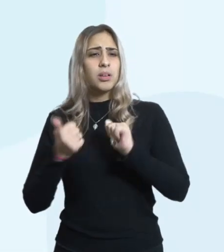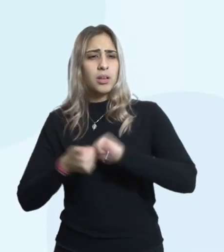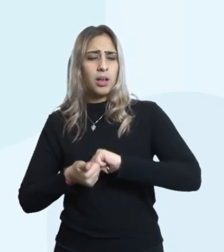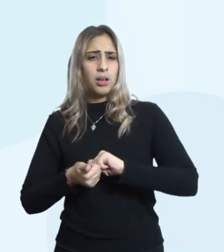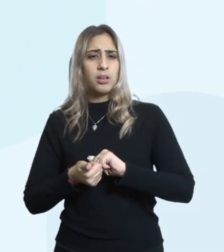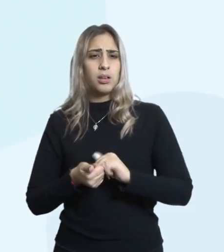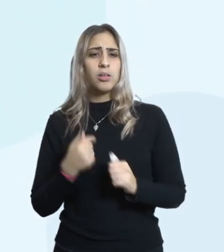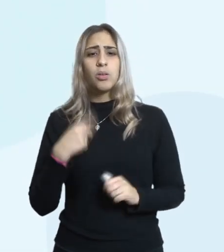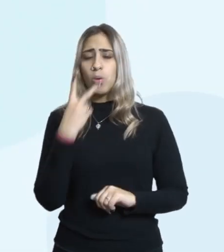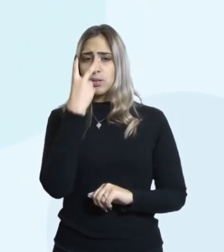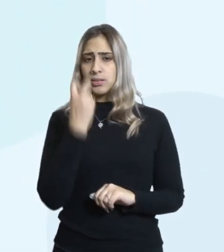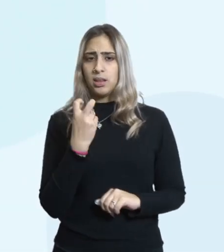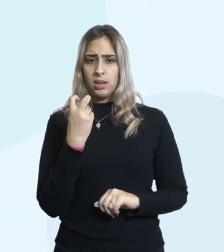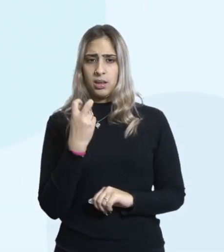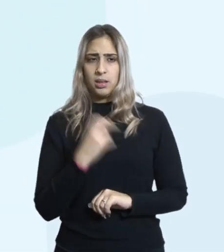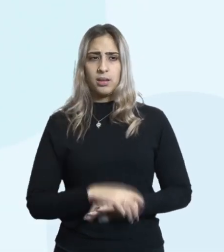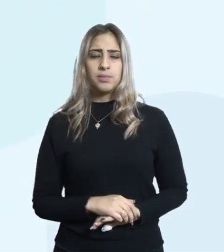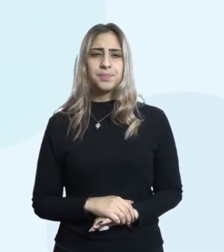com cegueira.